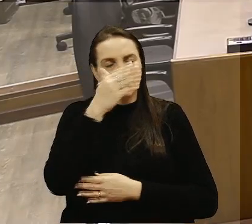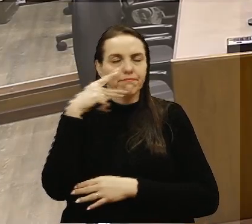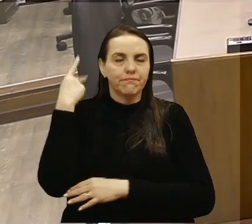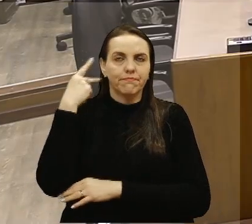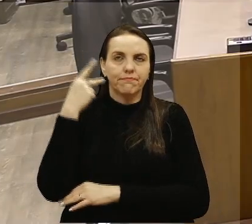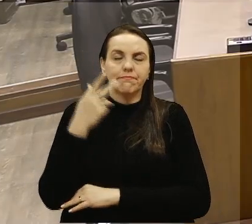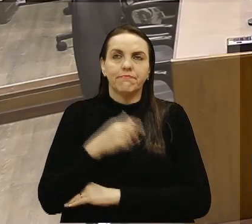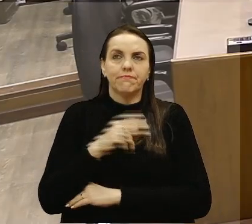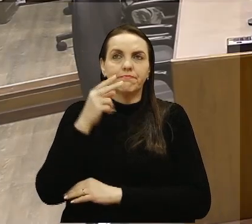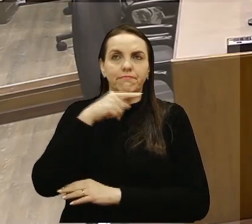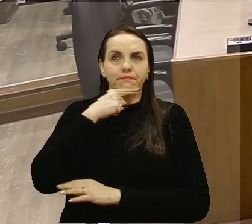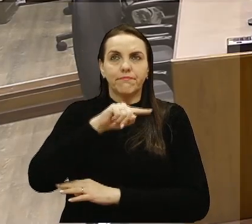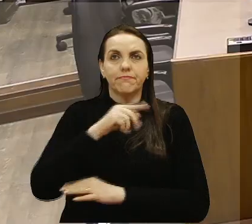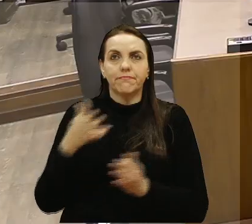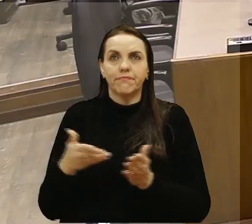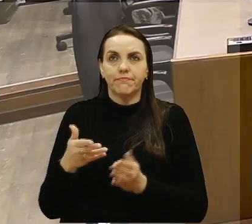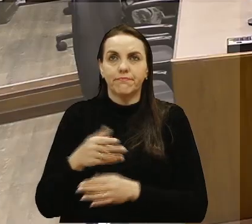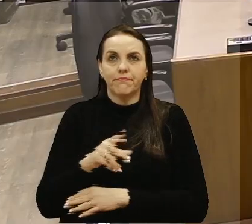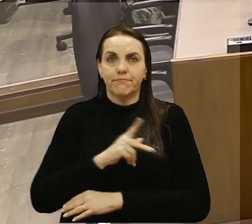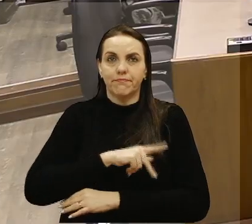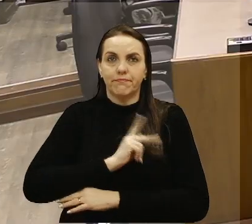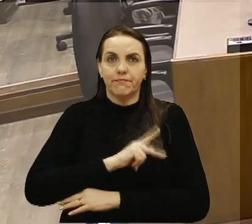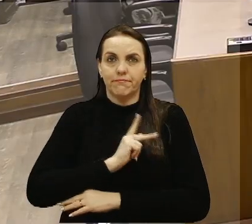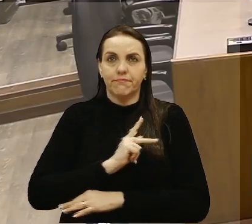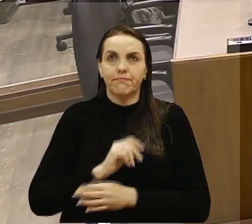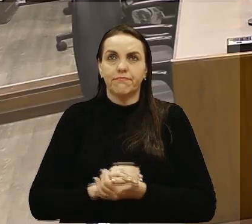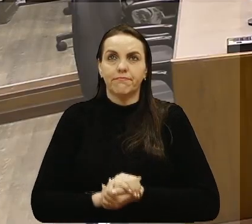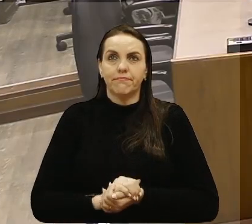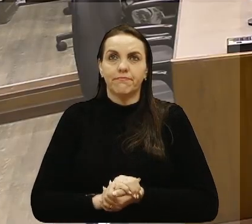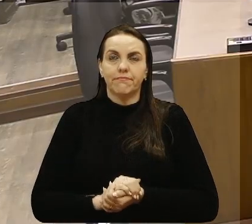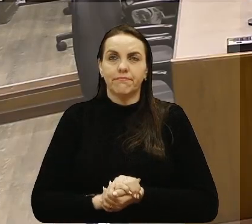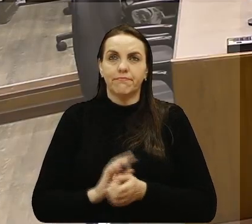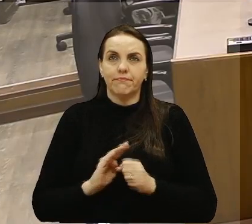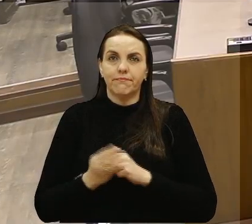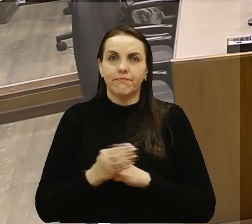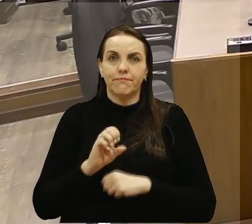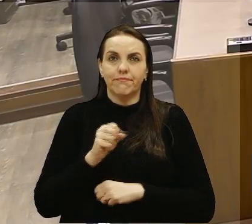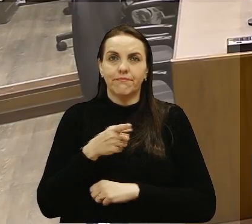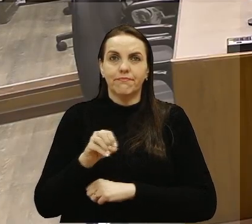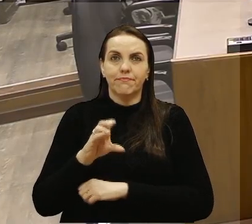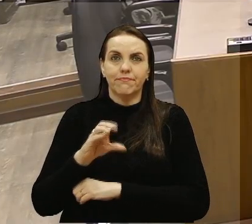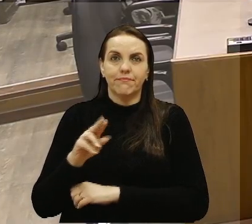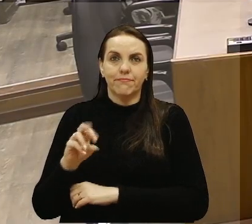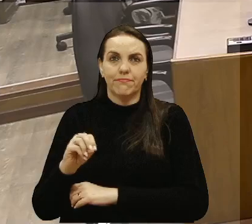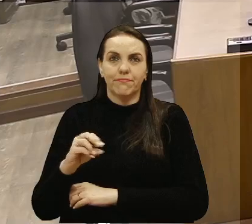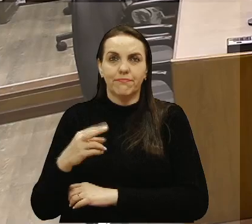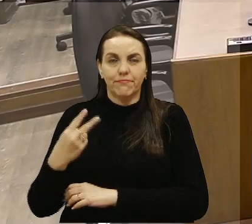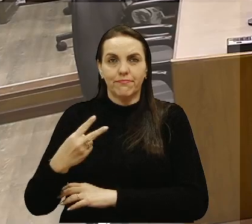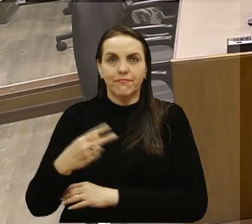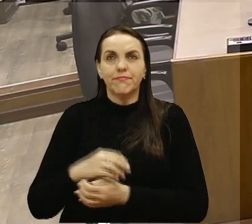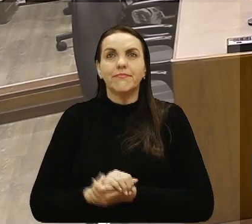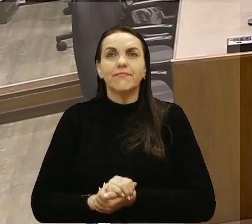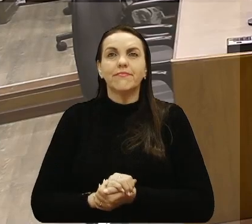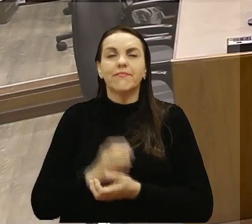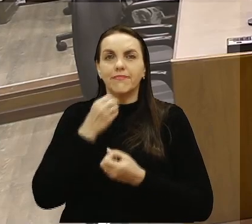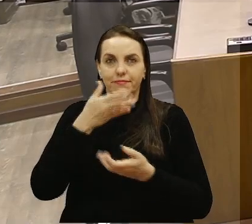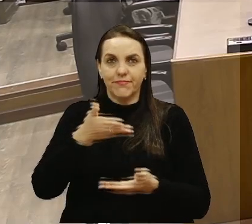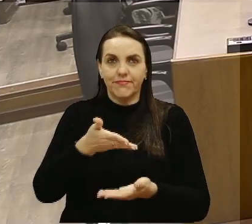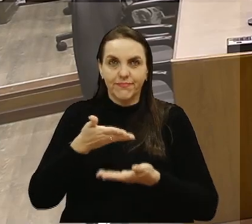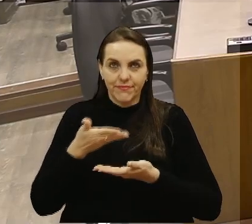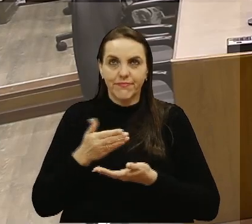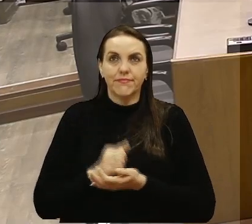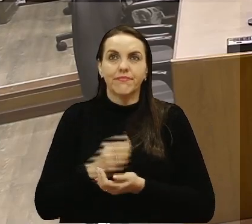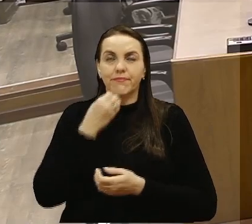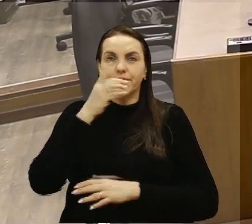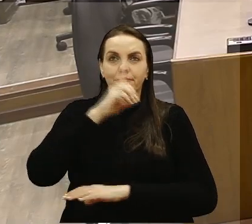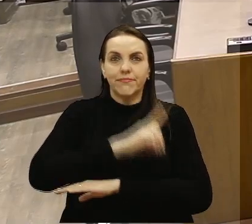Com a palavra, o vereador Pedro Rodrigues, do São Ciro. 2. Obrigado, presidente. Quero dar as boas-vindas e bom